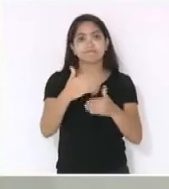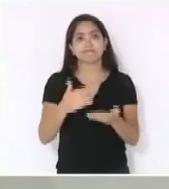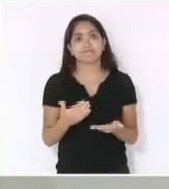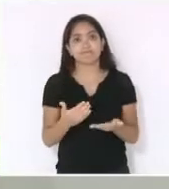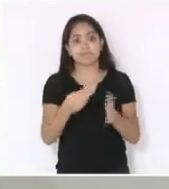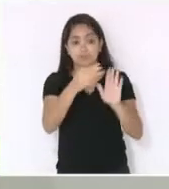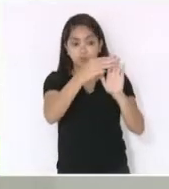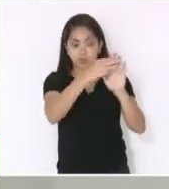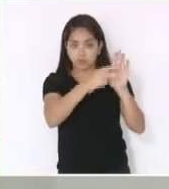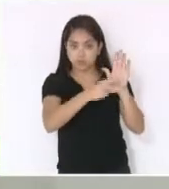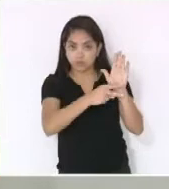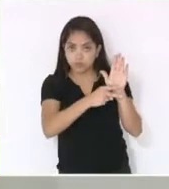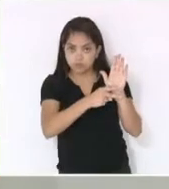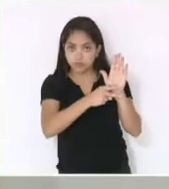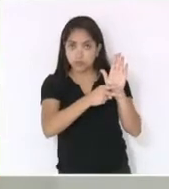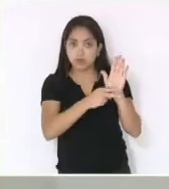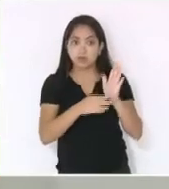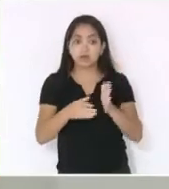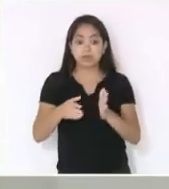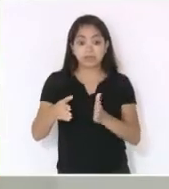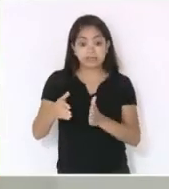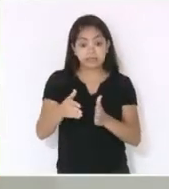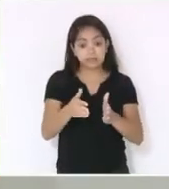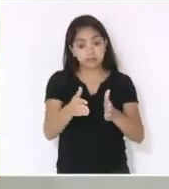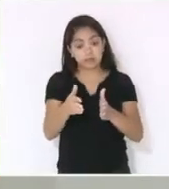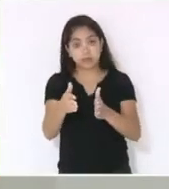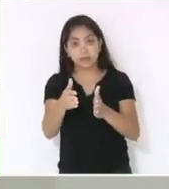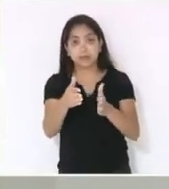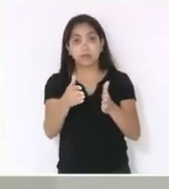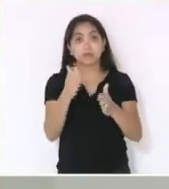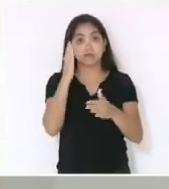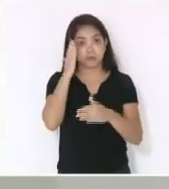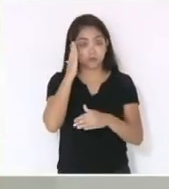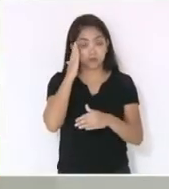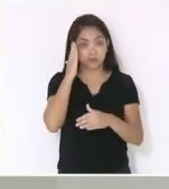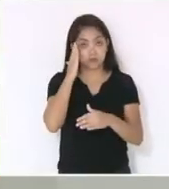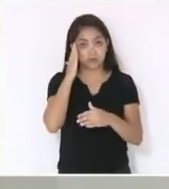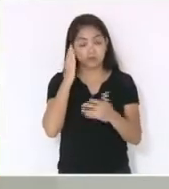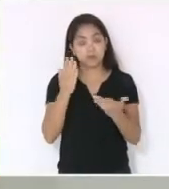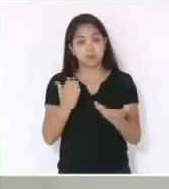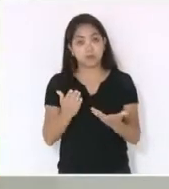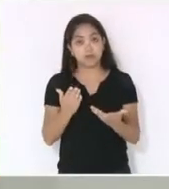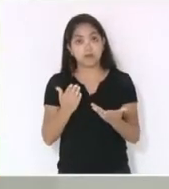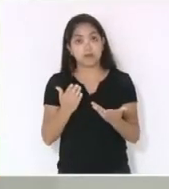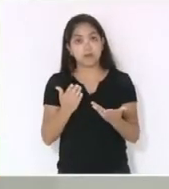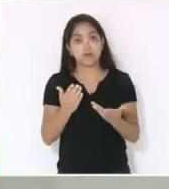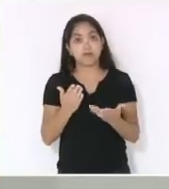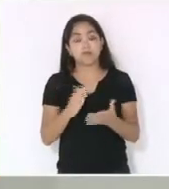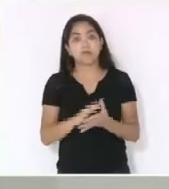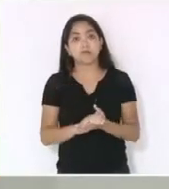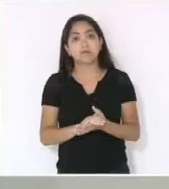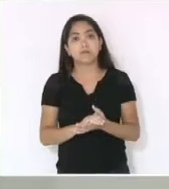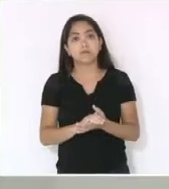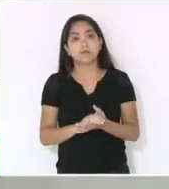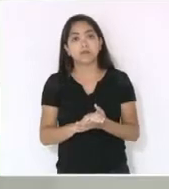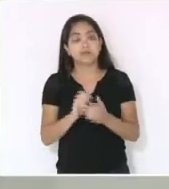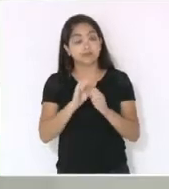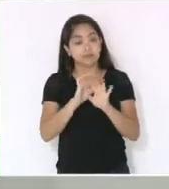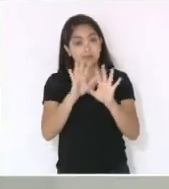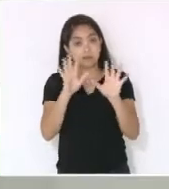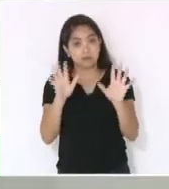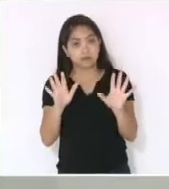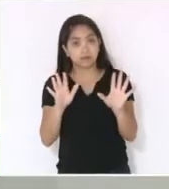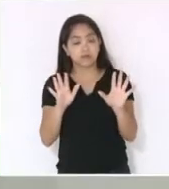medida provisória, tem um caminho a ser percorrido nessa casa, mas que é evidente, e após aqui o